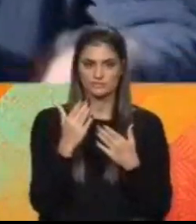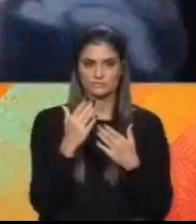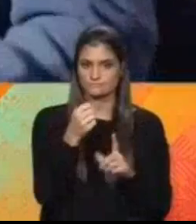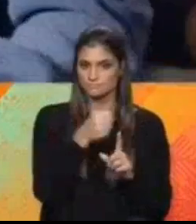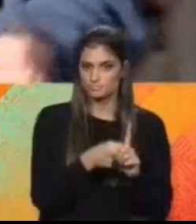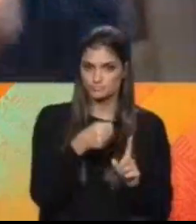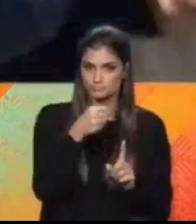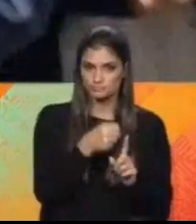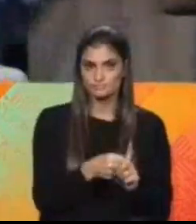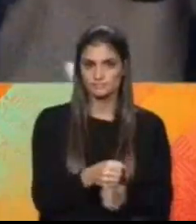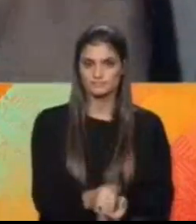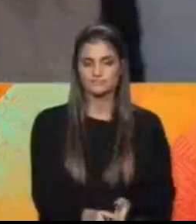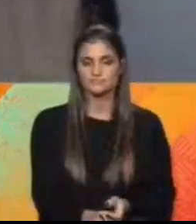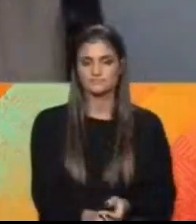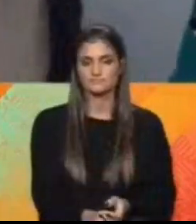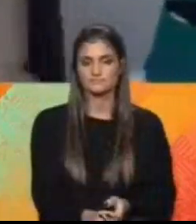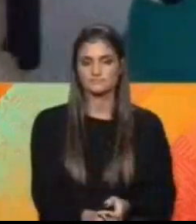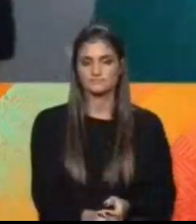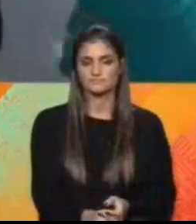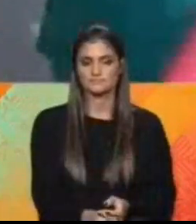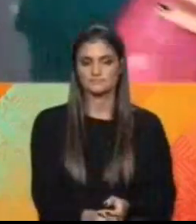Da frente.